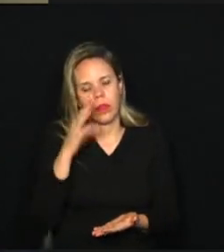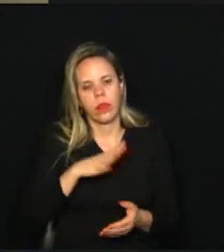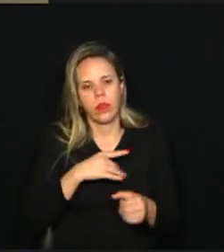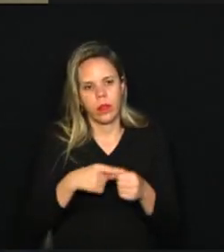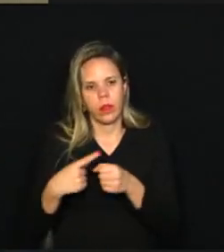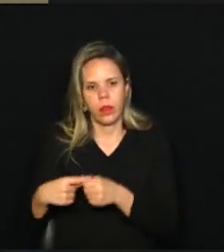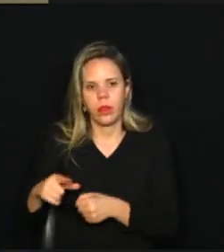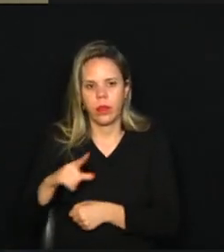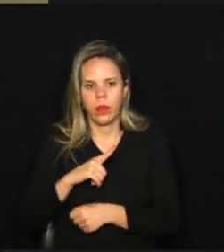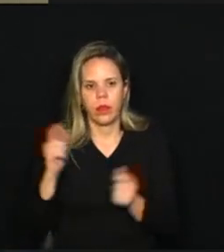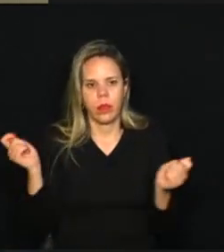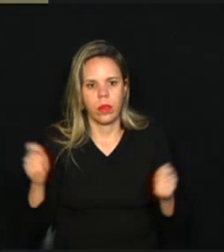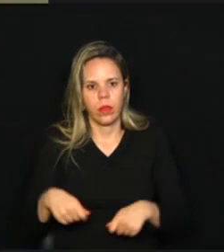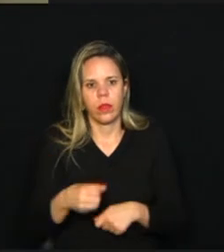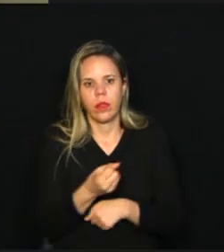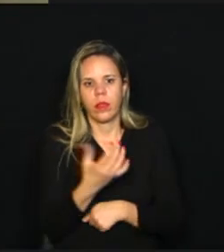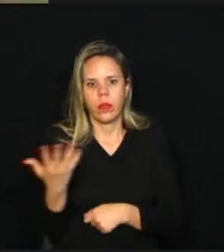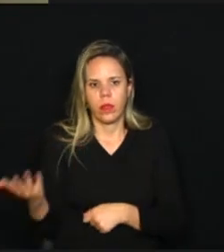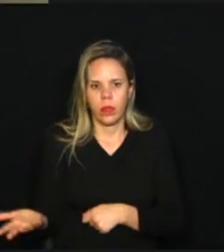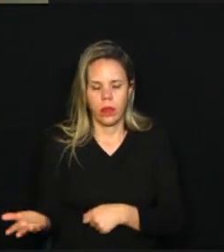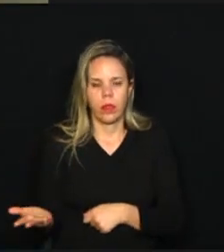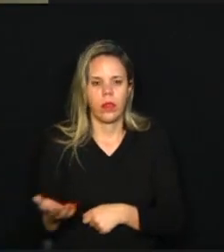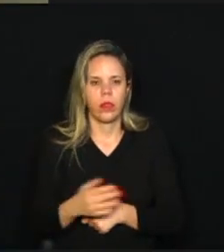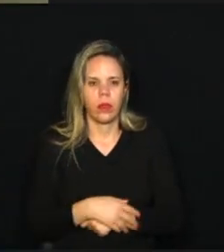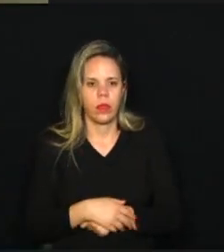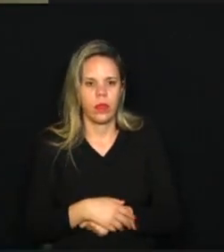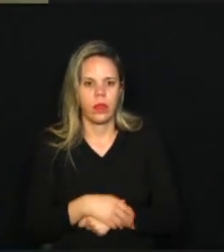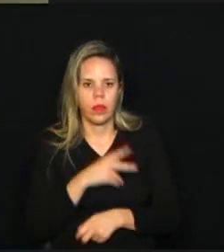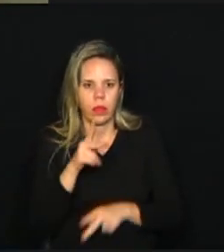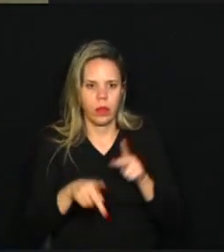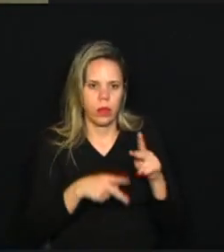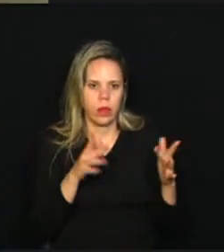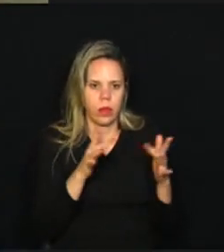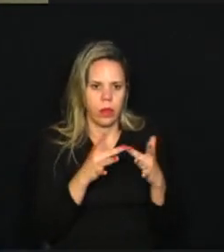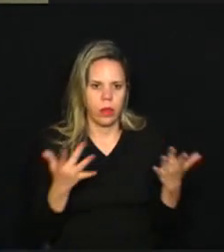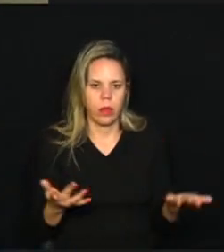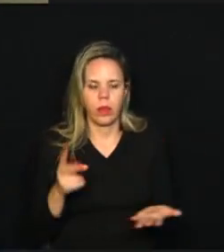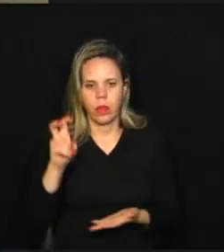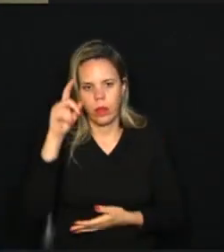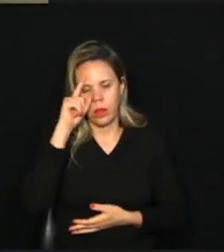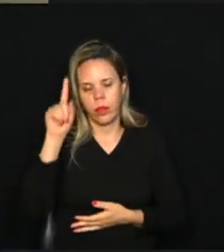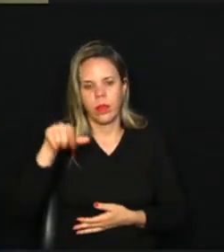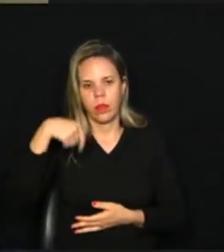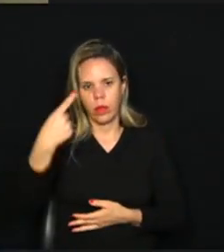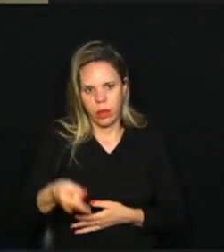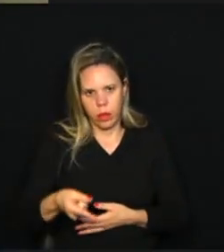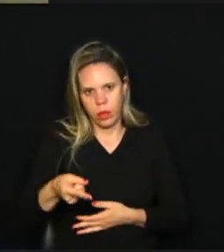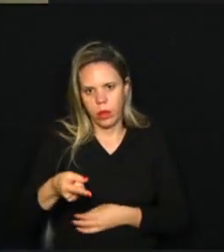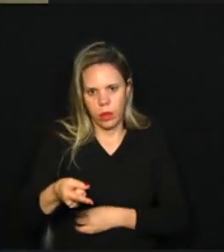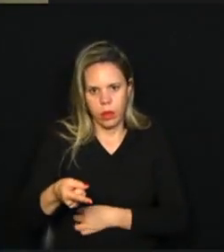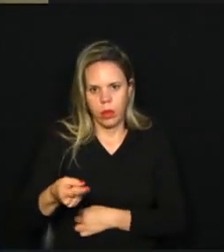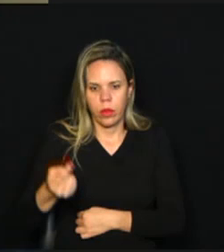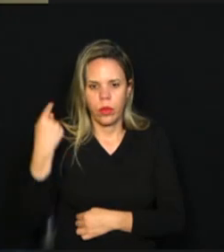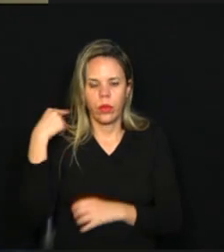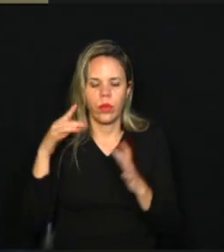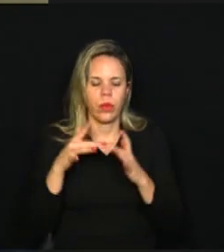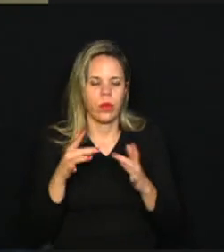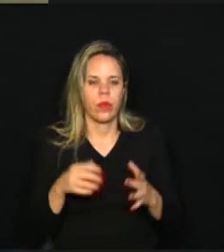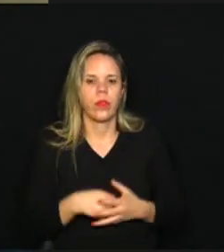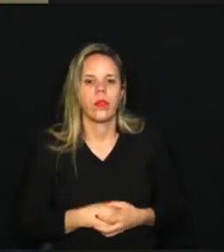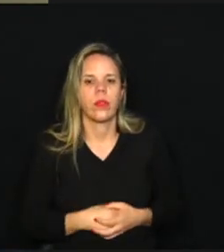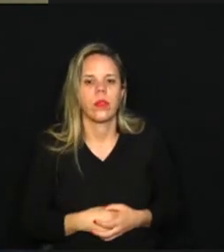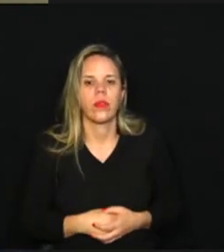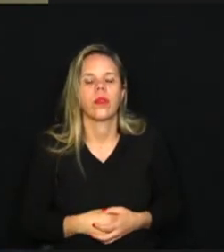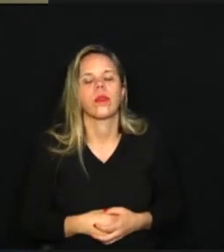que tem essa capacidade para os contactantes a partir do 5º dia depois do último contato. Né? Então,